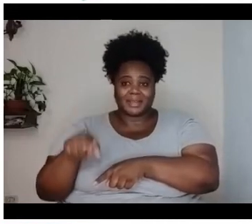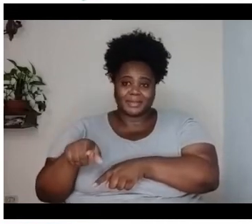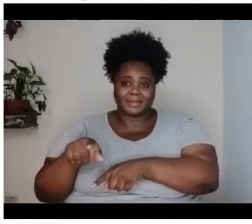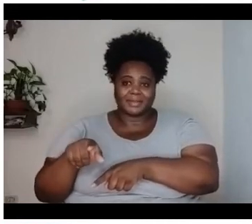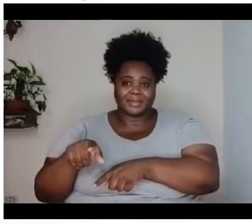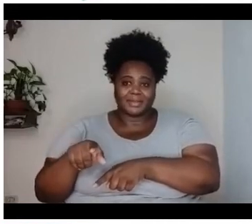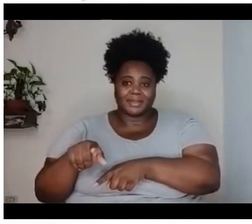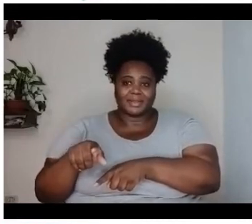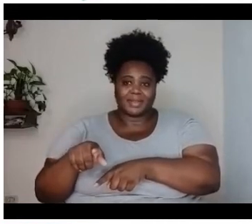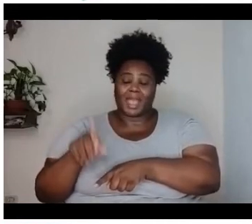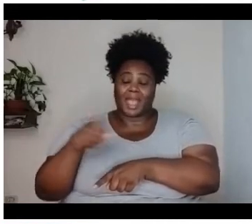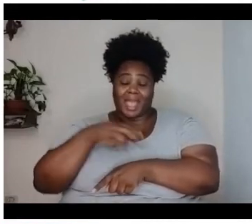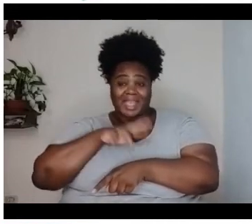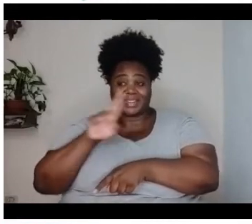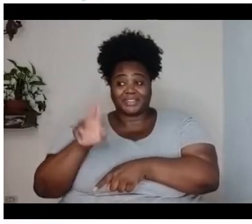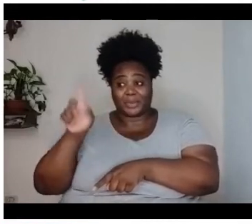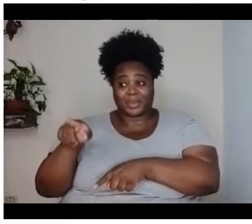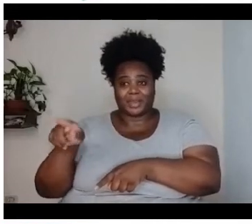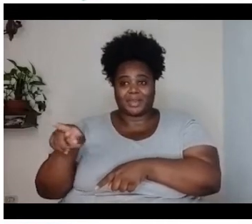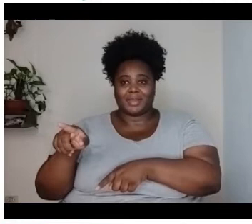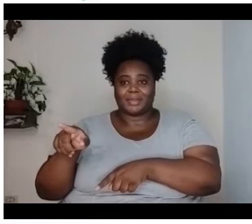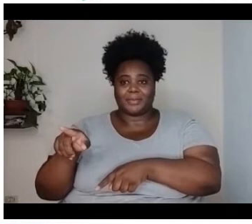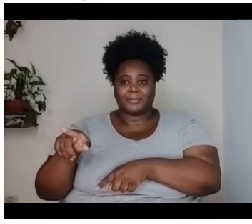isso também, né? Ela é muito...